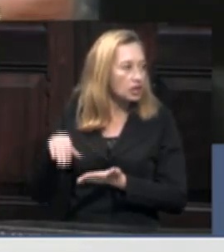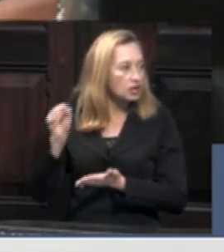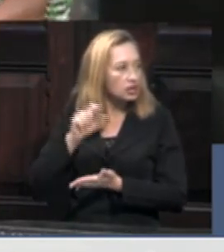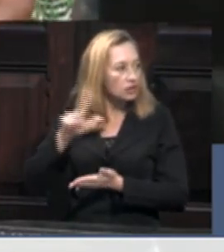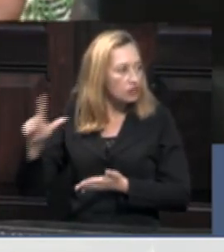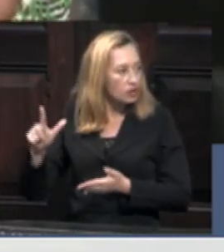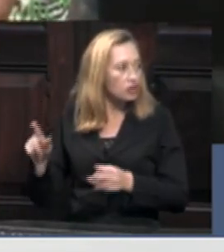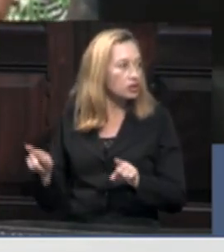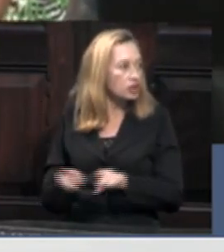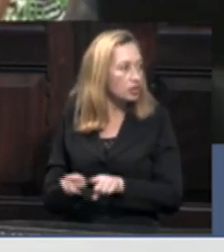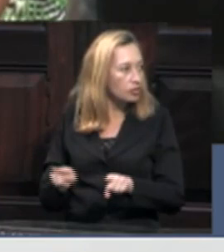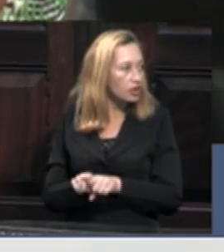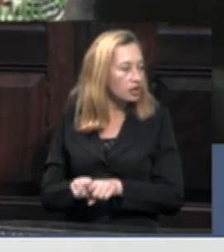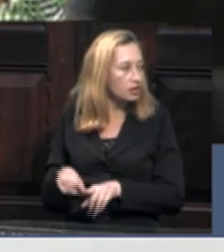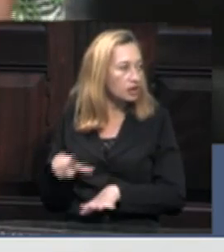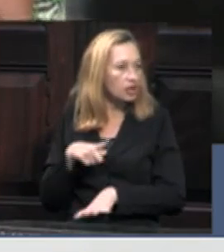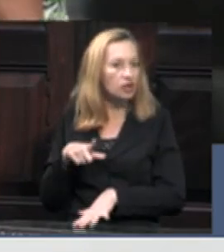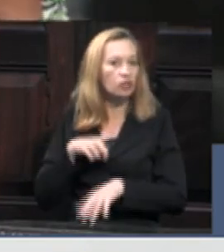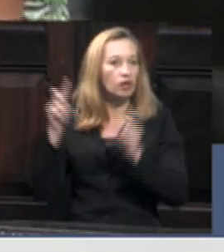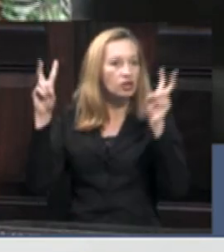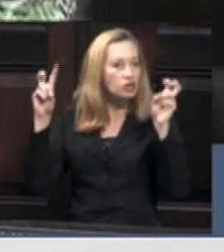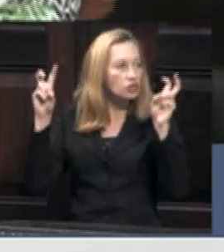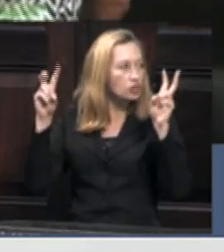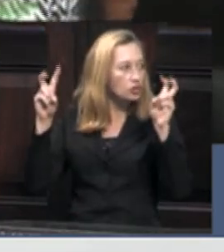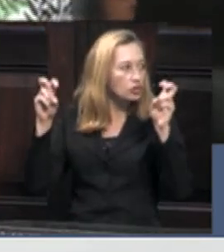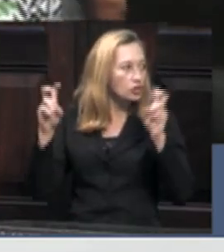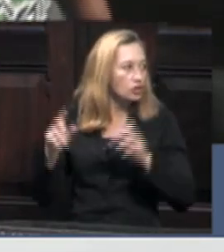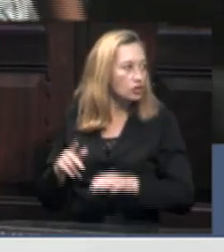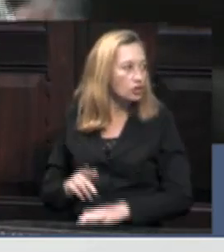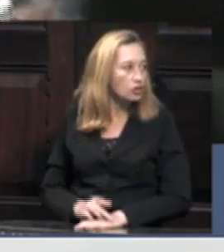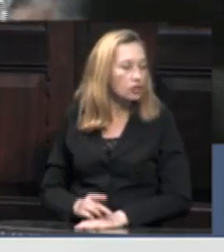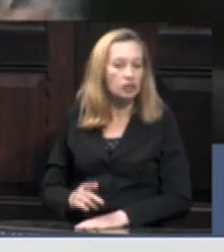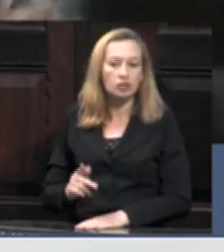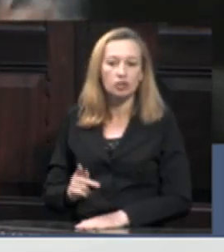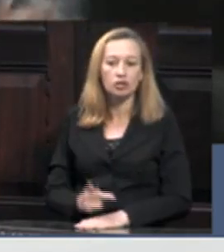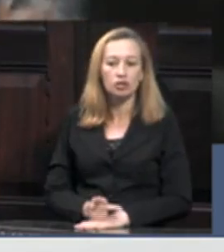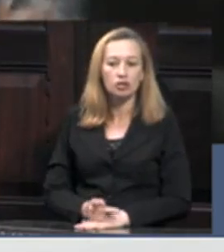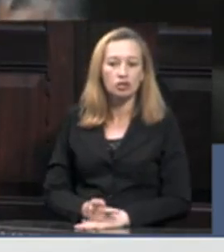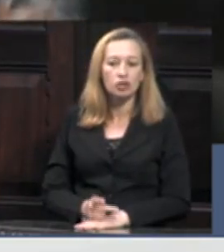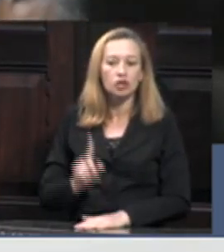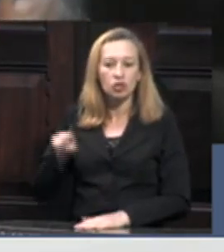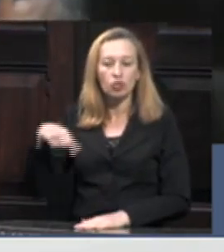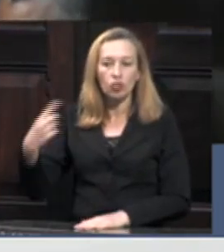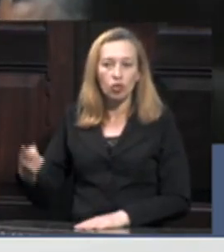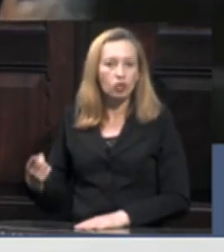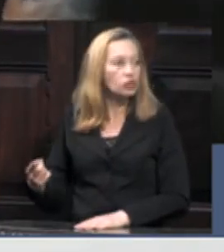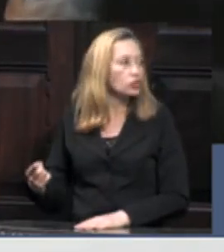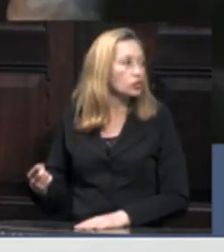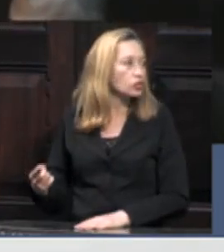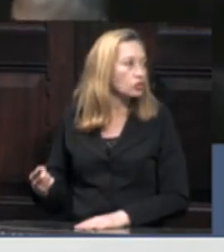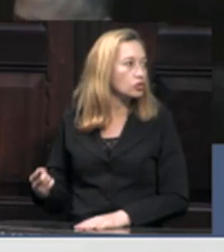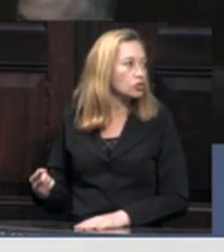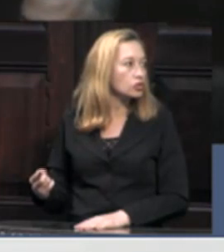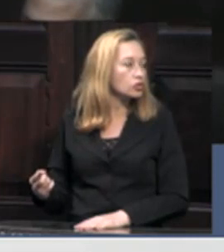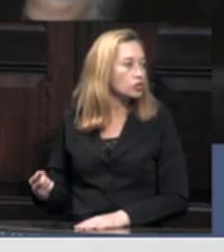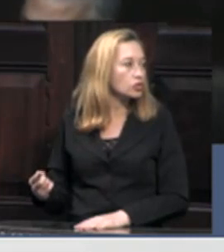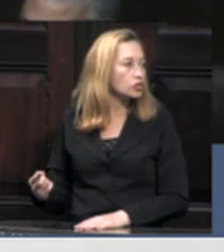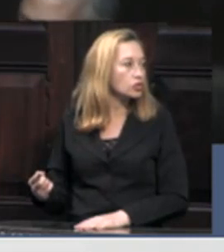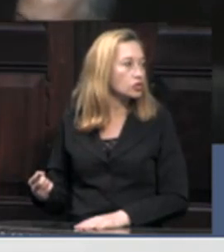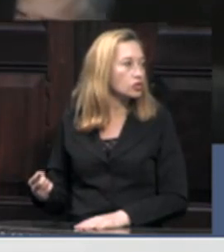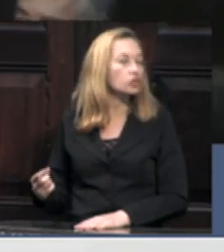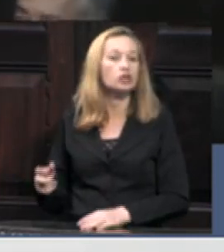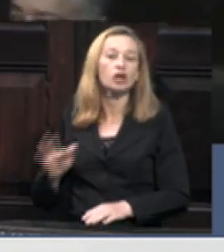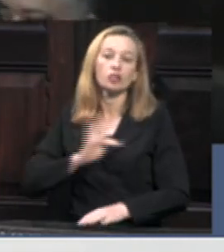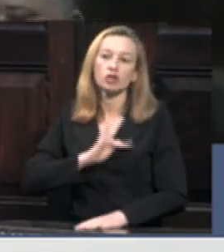questão também dos excedentes dos papiloscopistas, tem uns outros casos, inclusive também dos